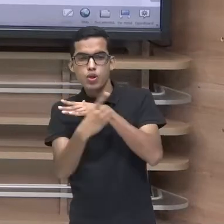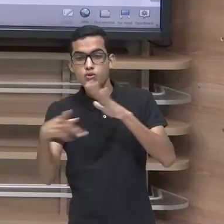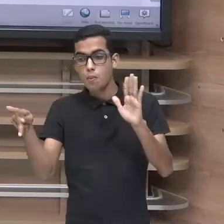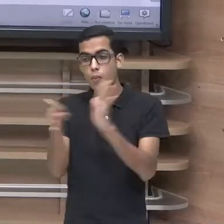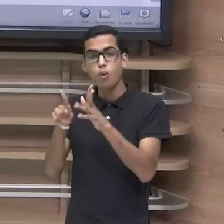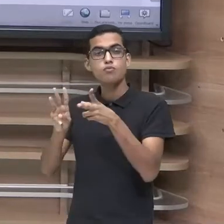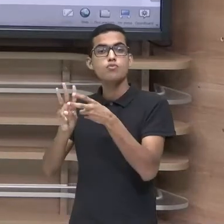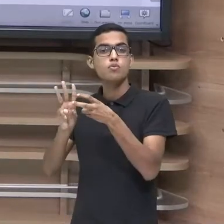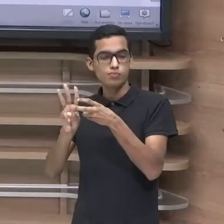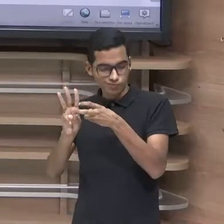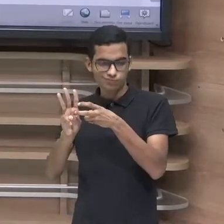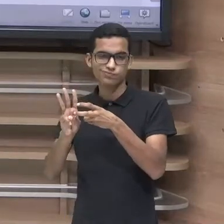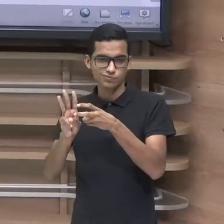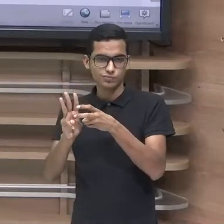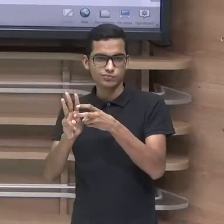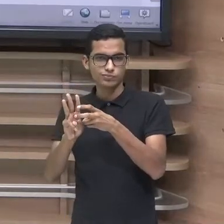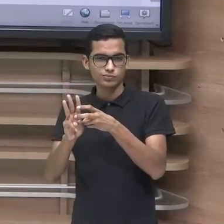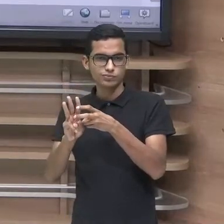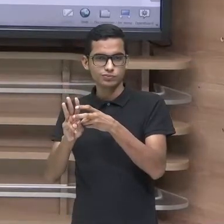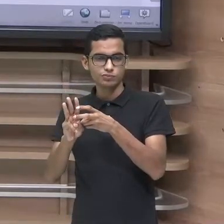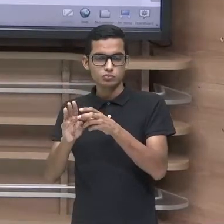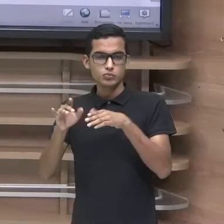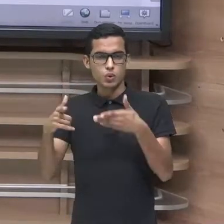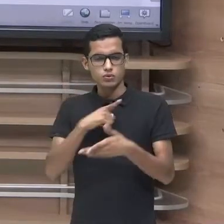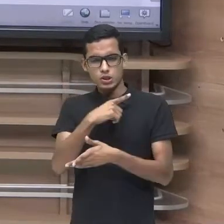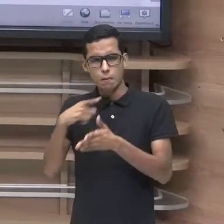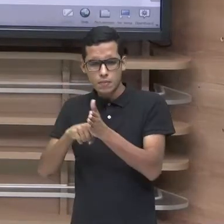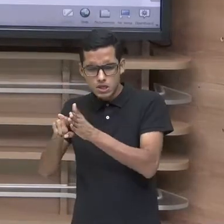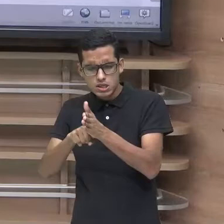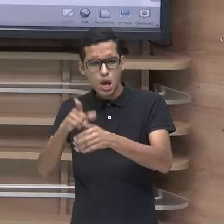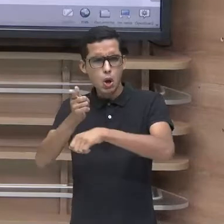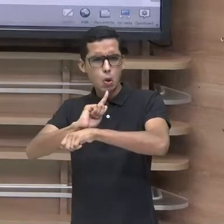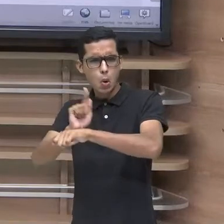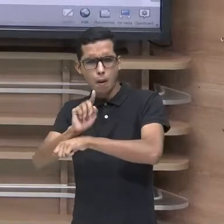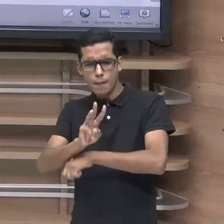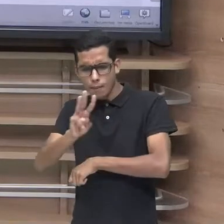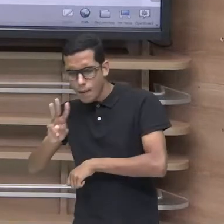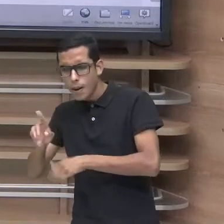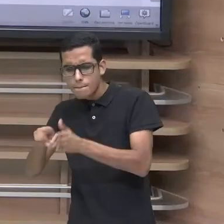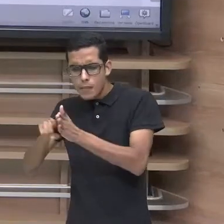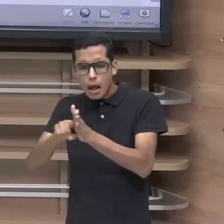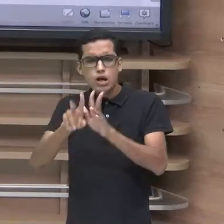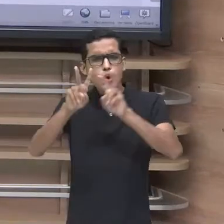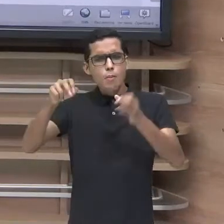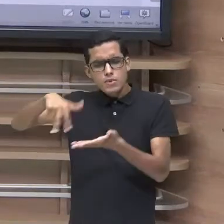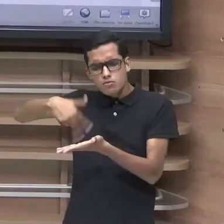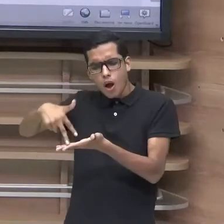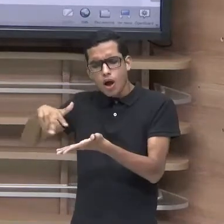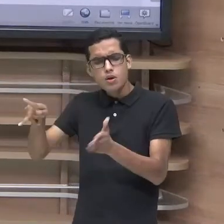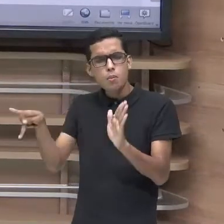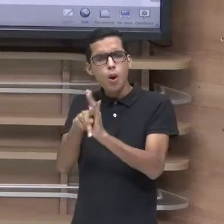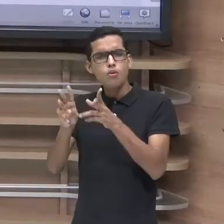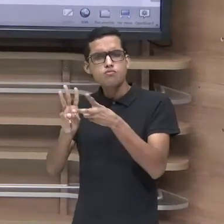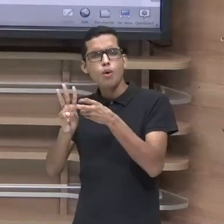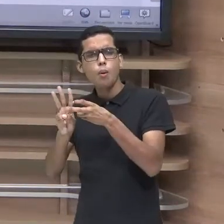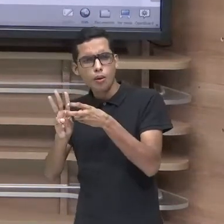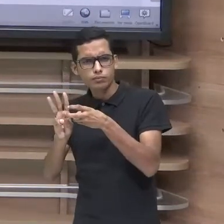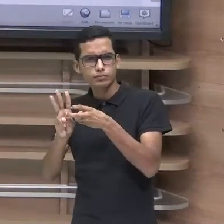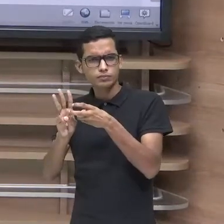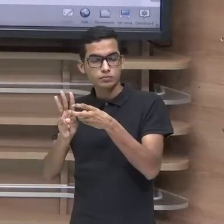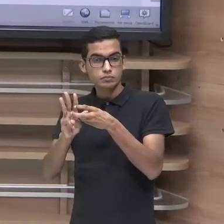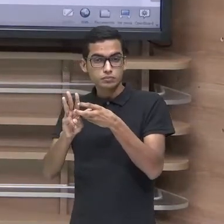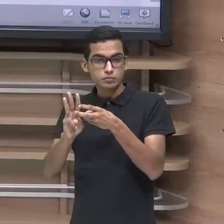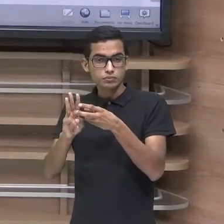flora. Quando vocês tiverem tempo, dá um Google, pesquisa sobre as danças indígenas. A gente vai ver aqui ainda durante essa